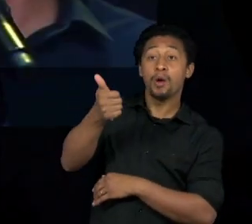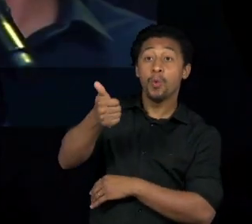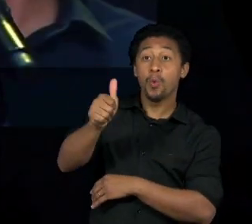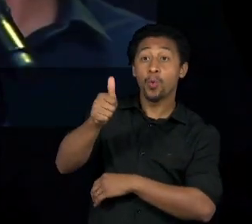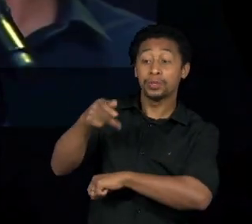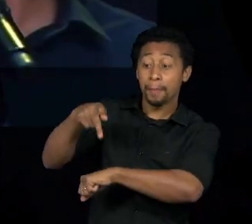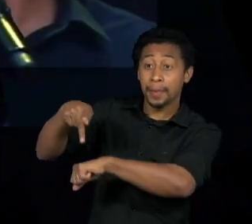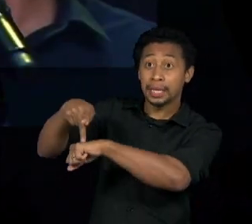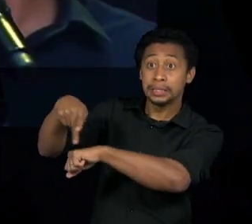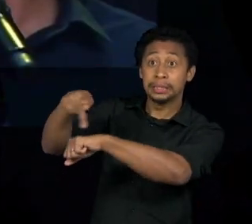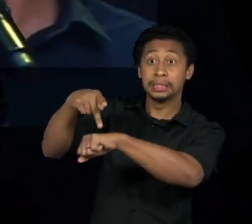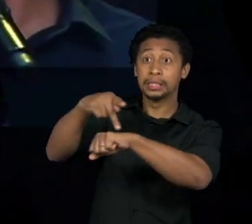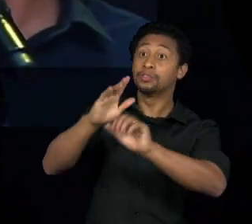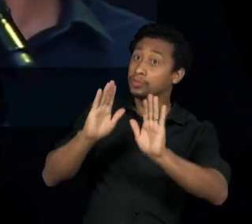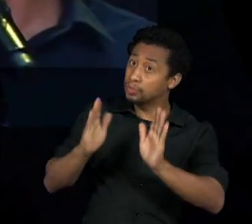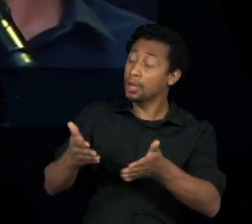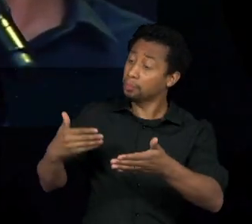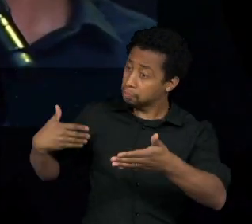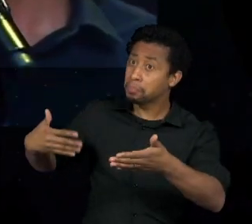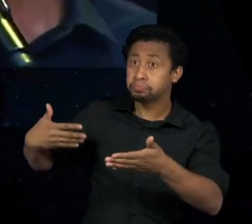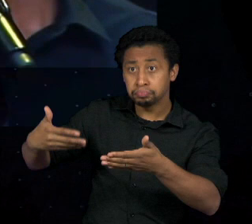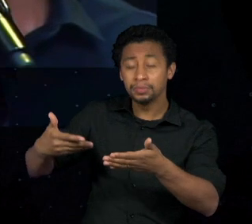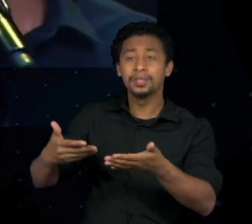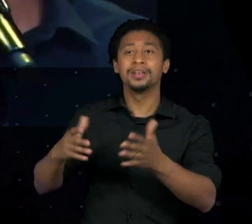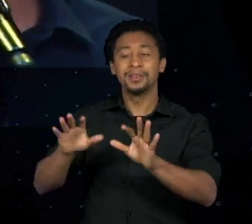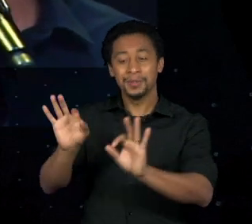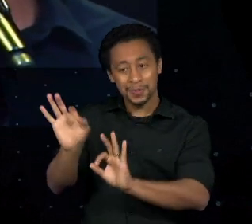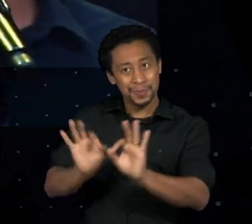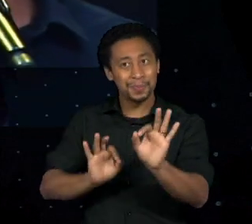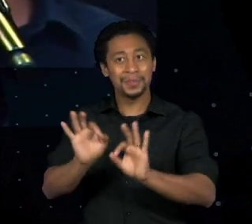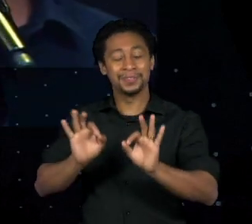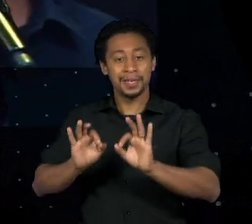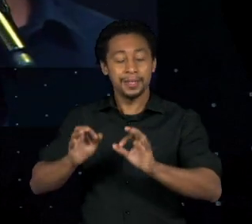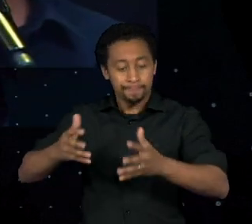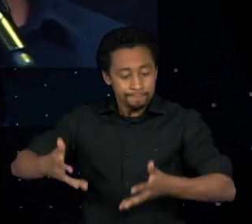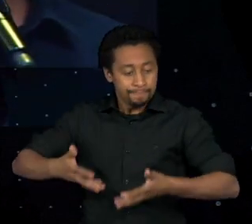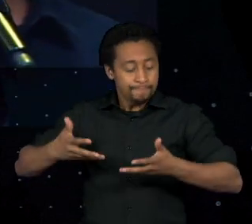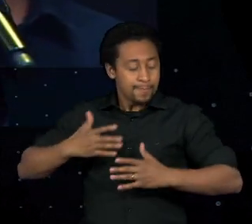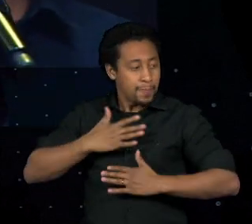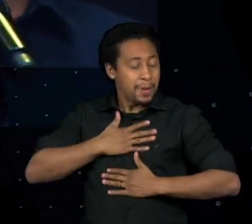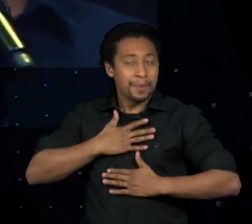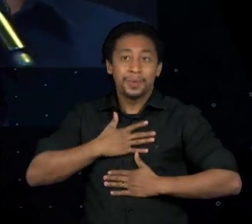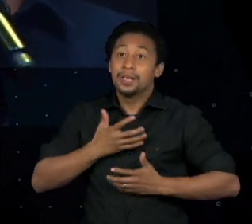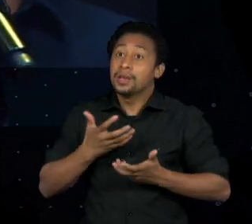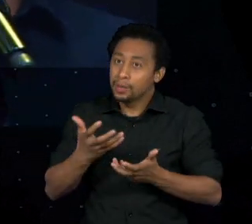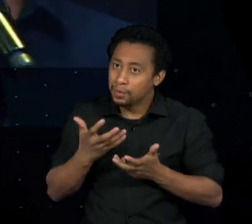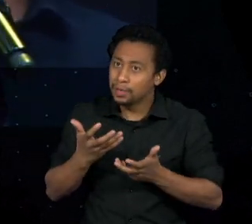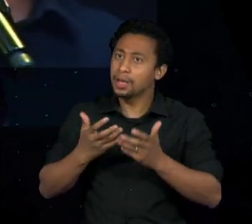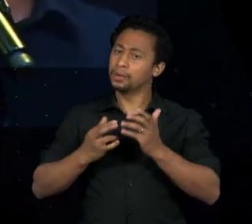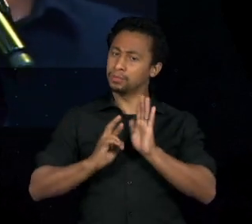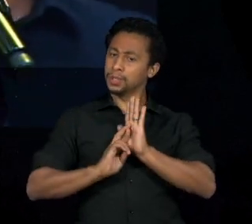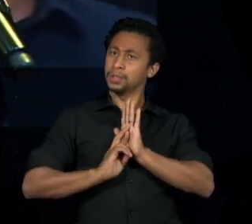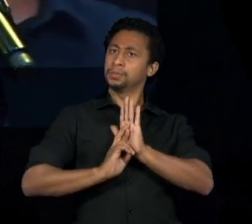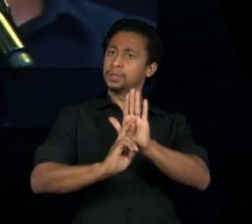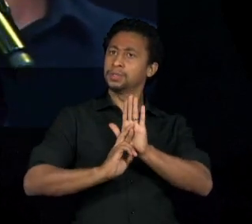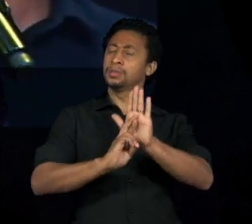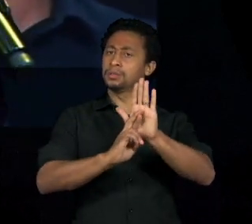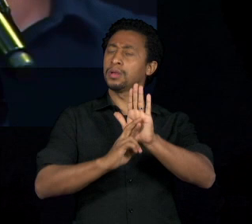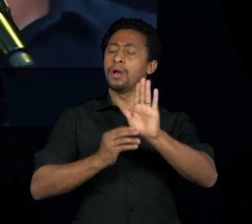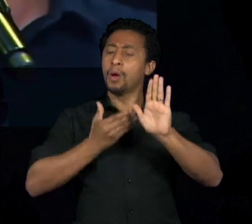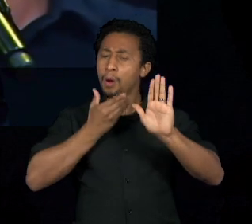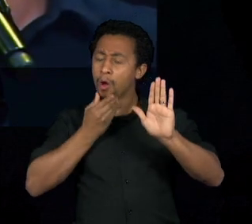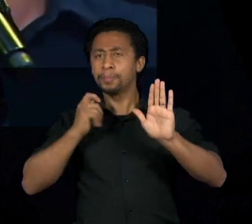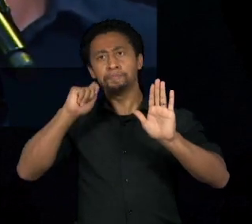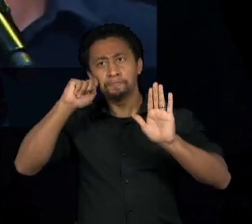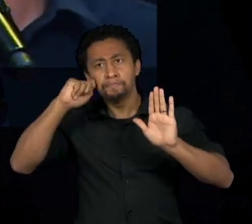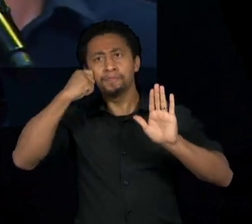próximos projetos, eu tenho tido essa coisa de querer realmente colocar a questão da representatividade do homem preto dentro